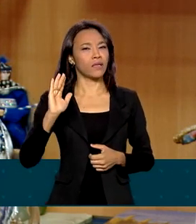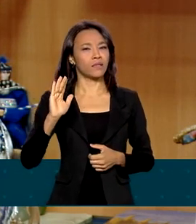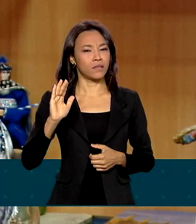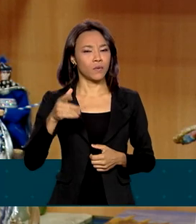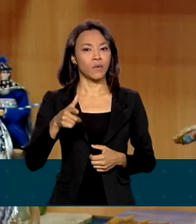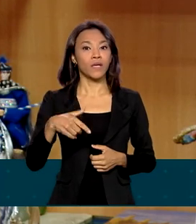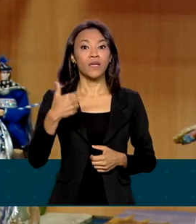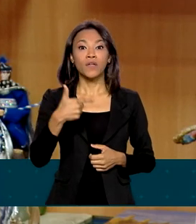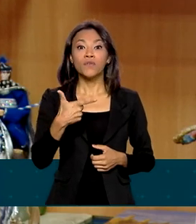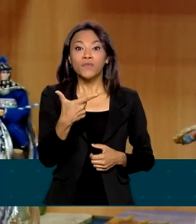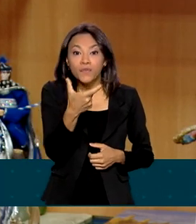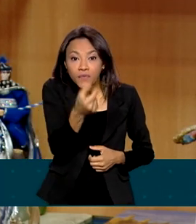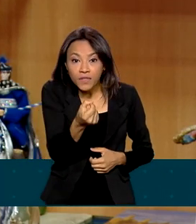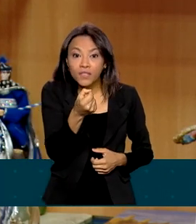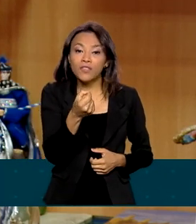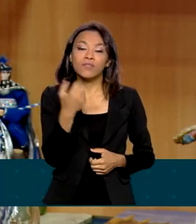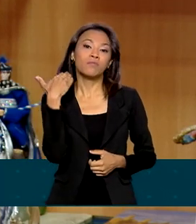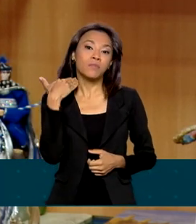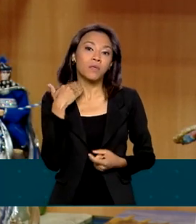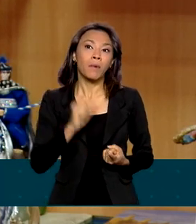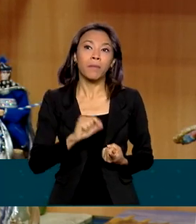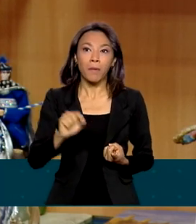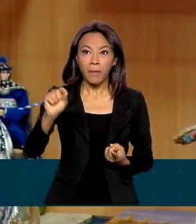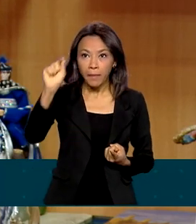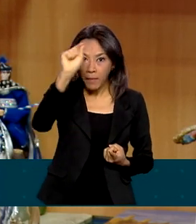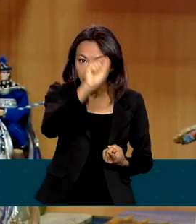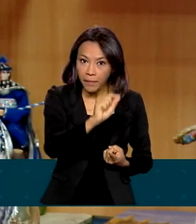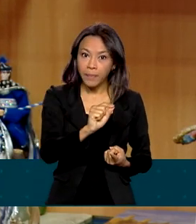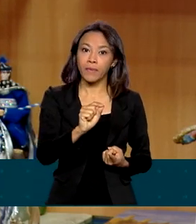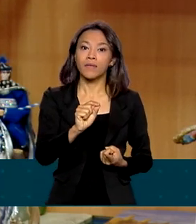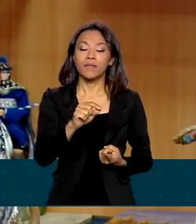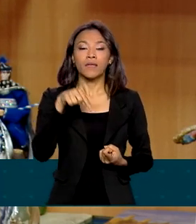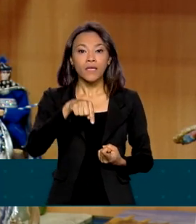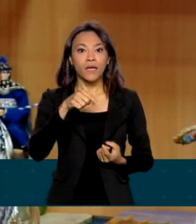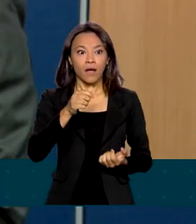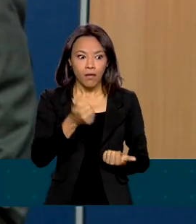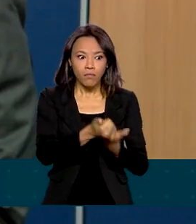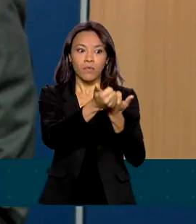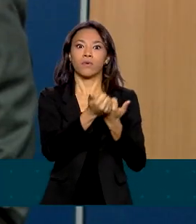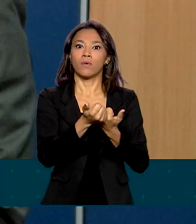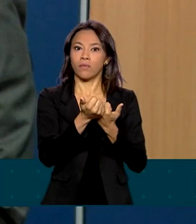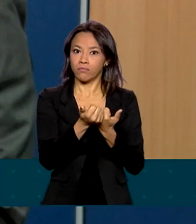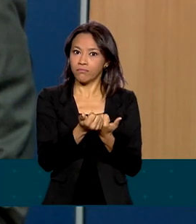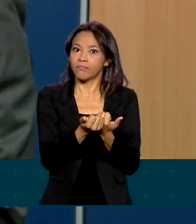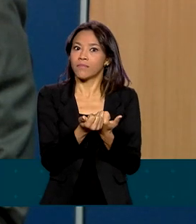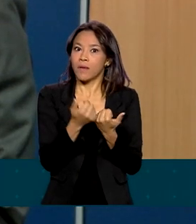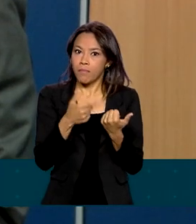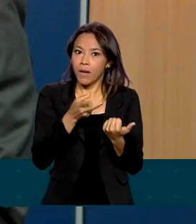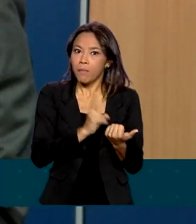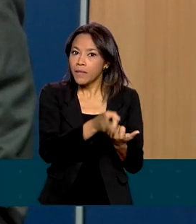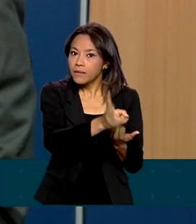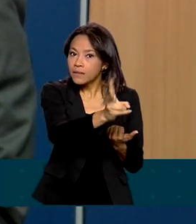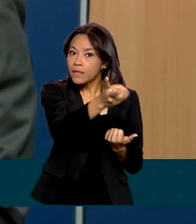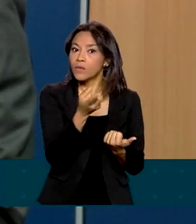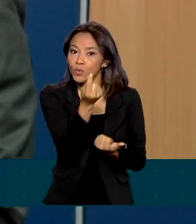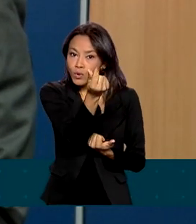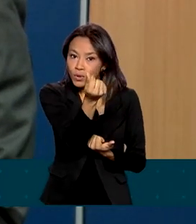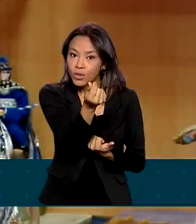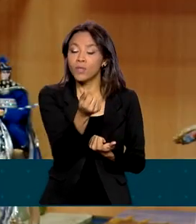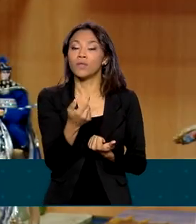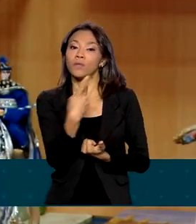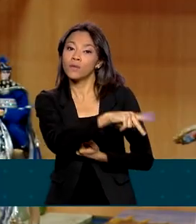de 20 instituições bancárias no Brasil todos diga-se de passagem e é muito também a manter o fluxo de caixa das empresas